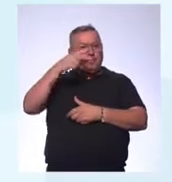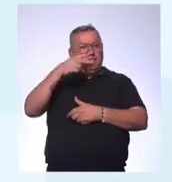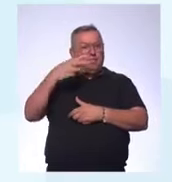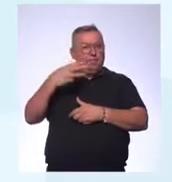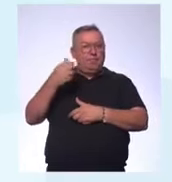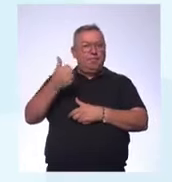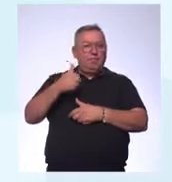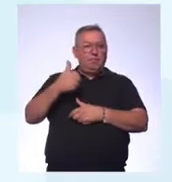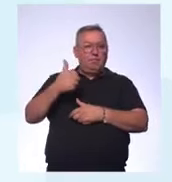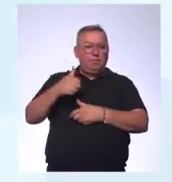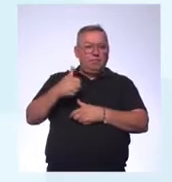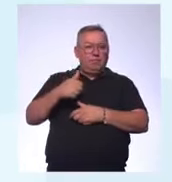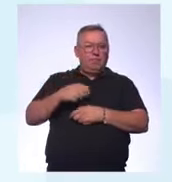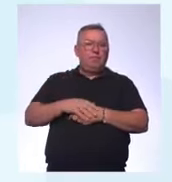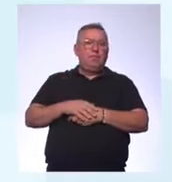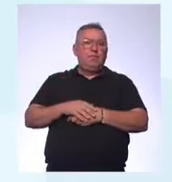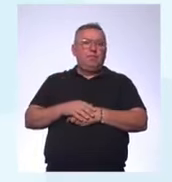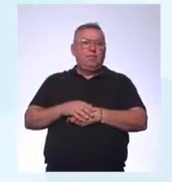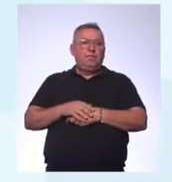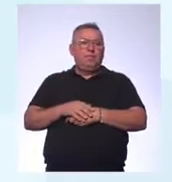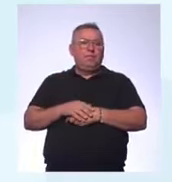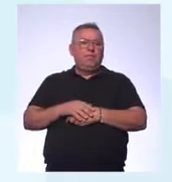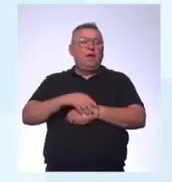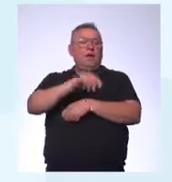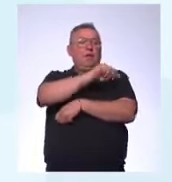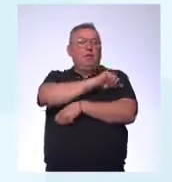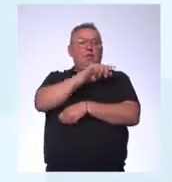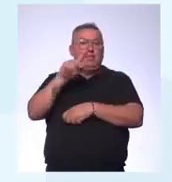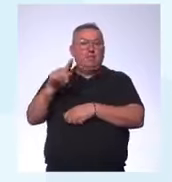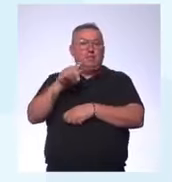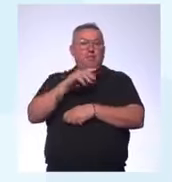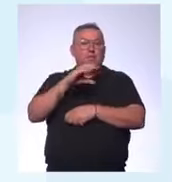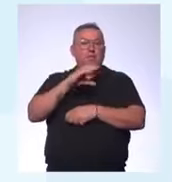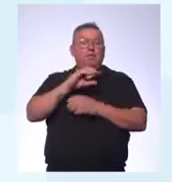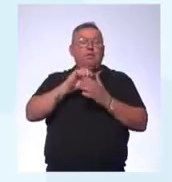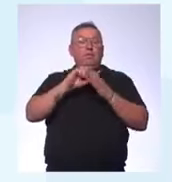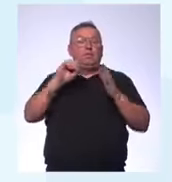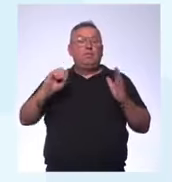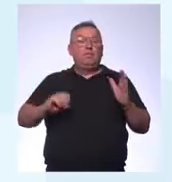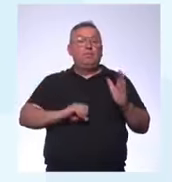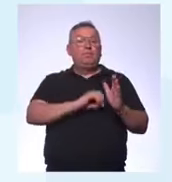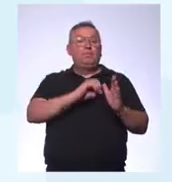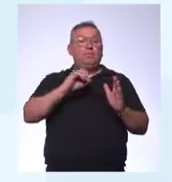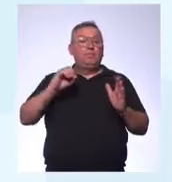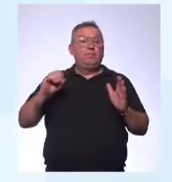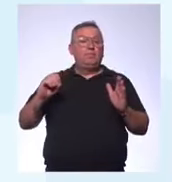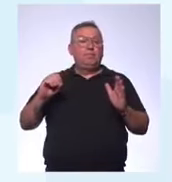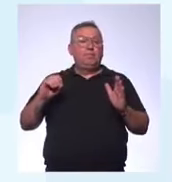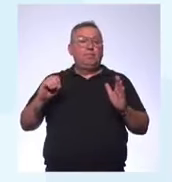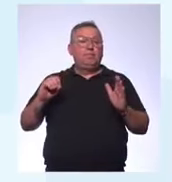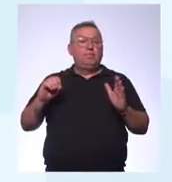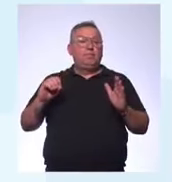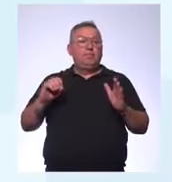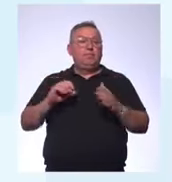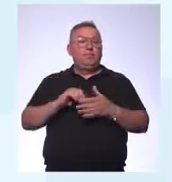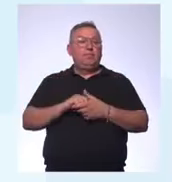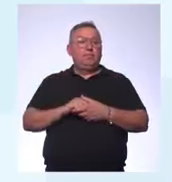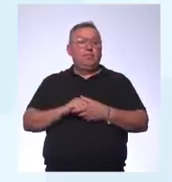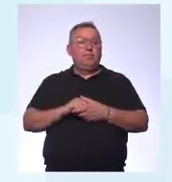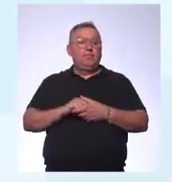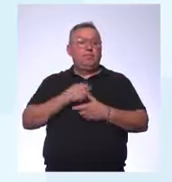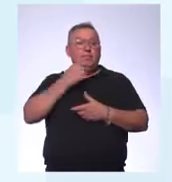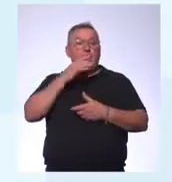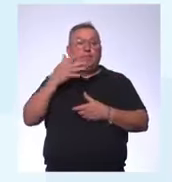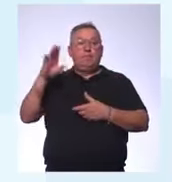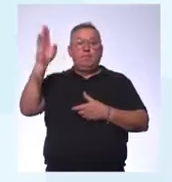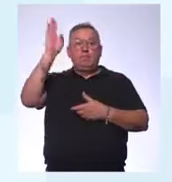mesmo, 23/11. Então, autoria, alunos e professores do CMSP. E o subtítulo, ou então linha fina, praias